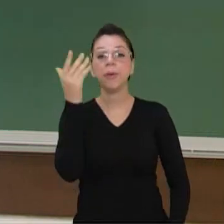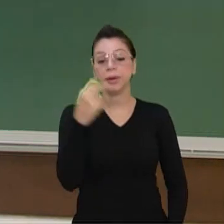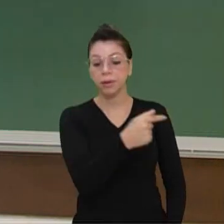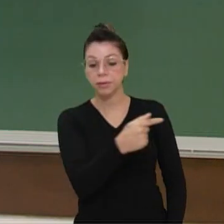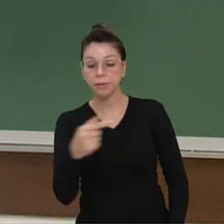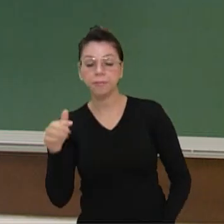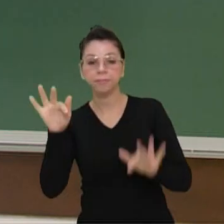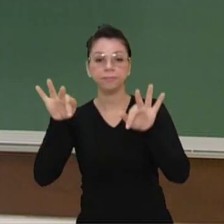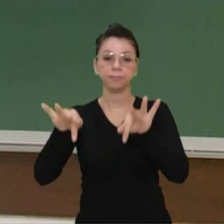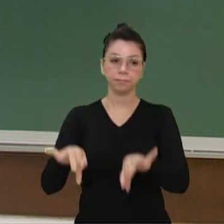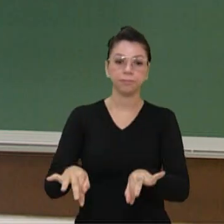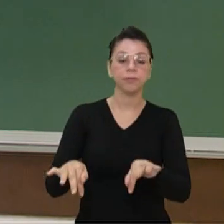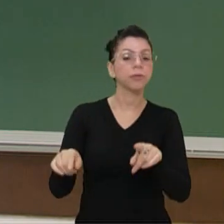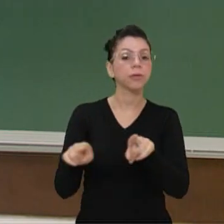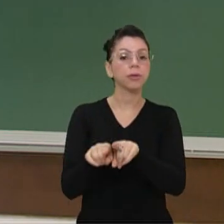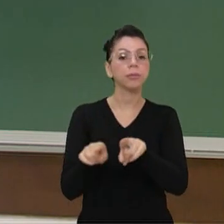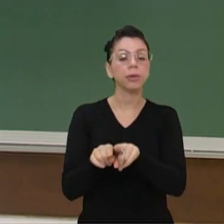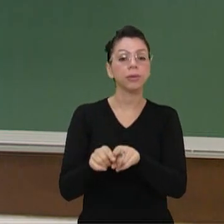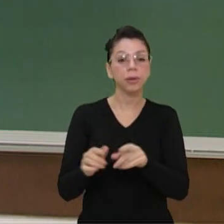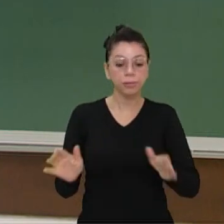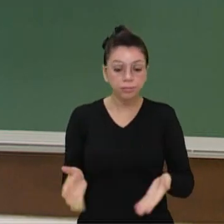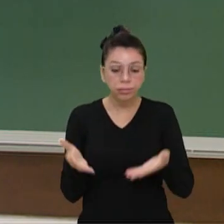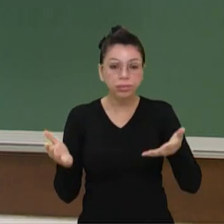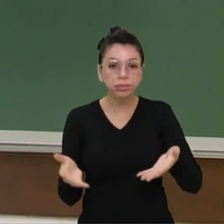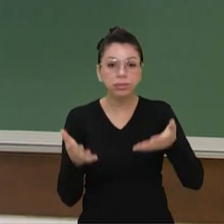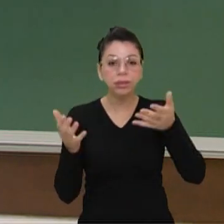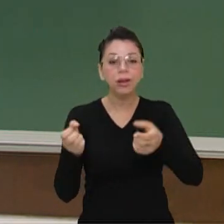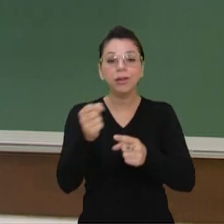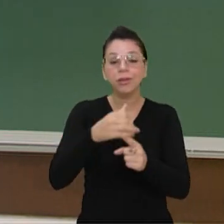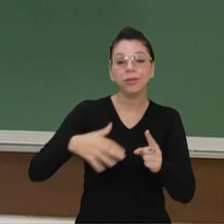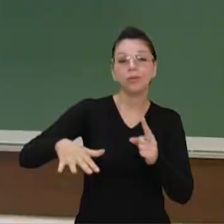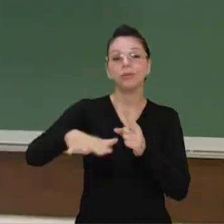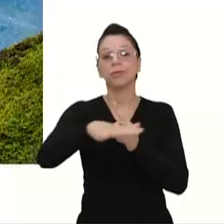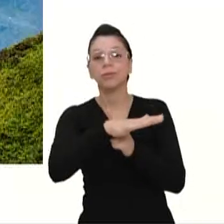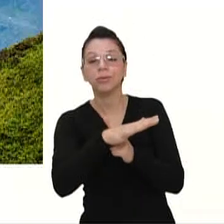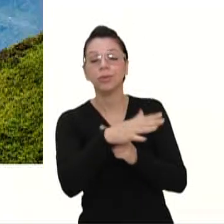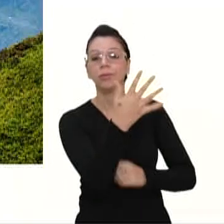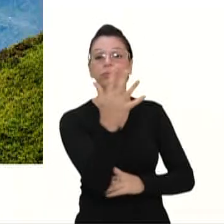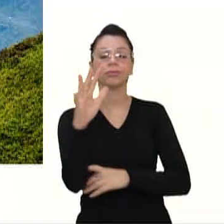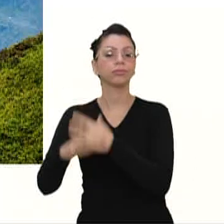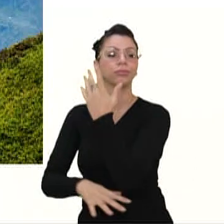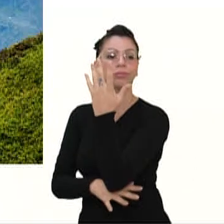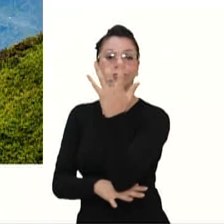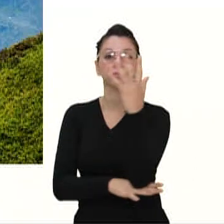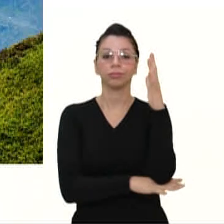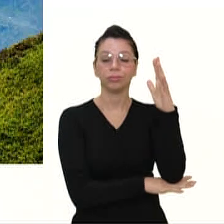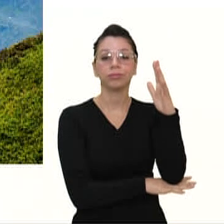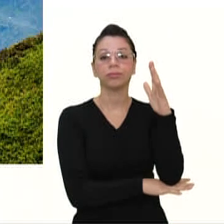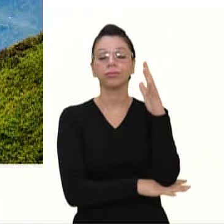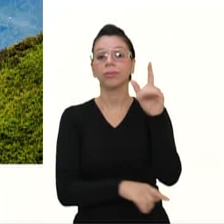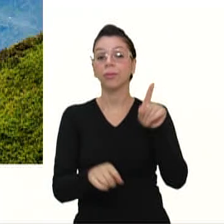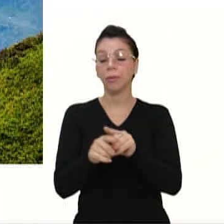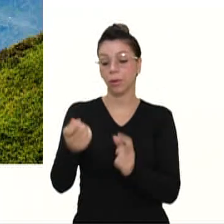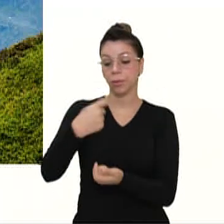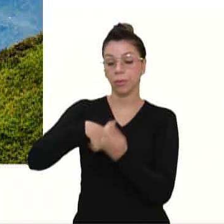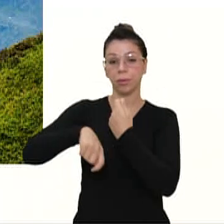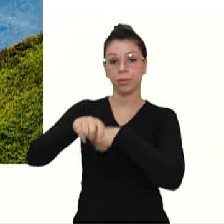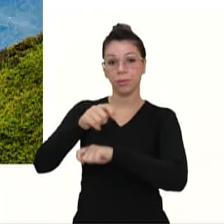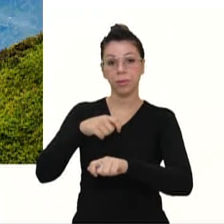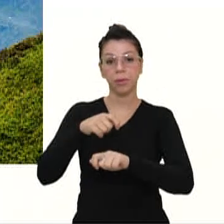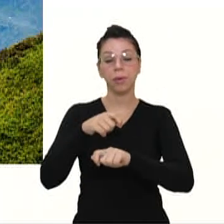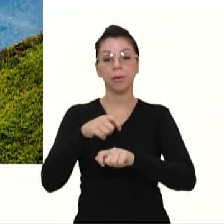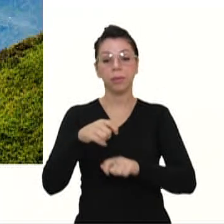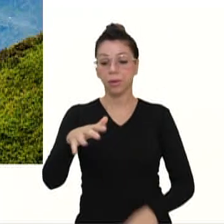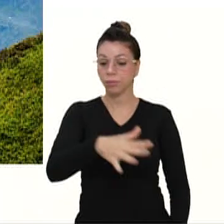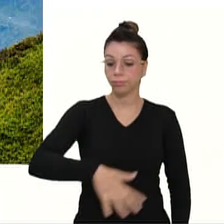Elas contribuem para a sustentabilidade social, elas contribuem para a sustentabilidade econômica e